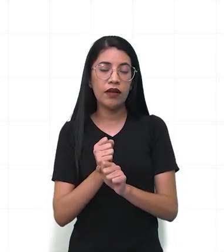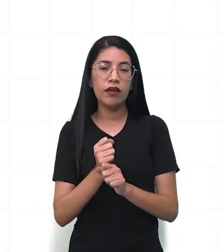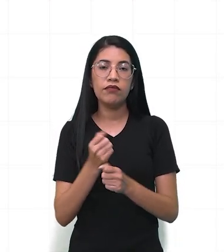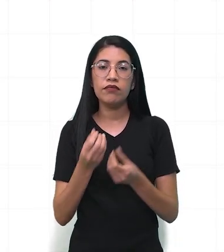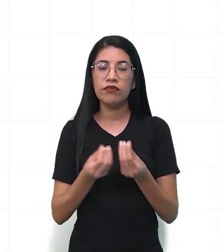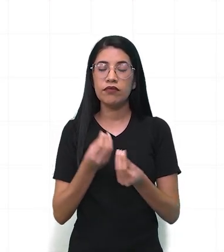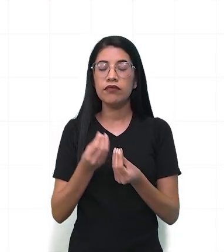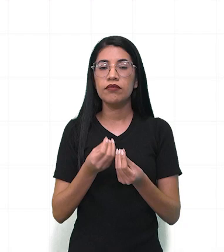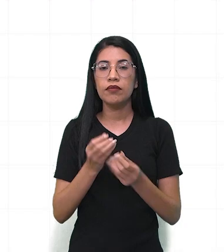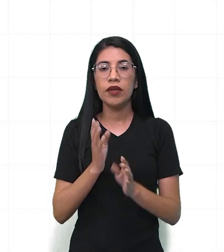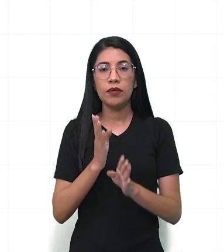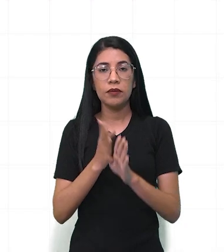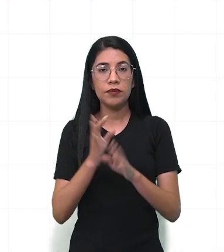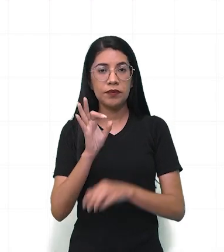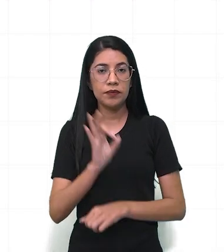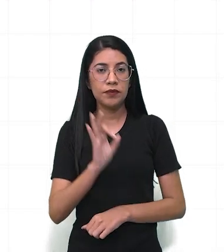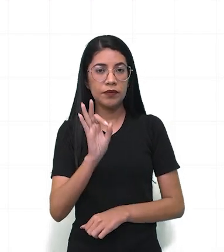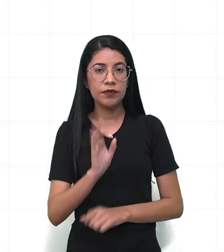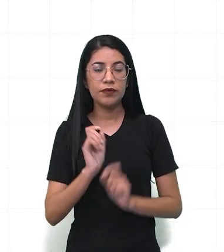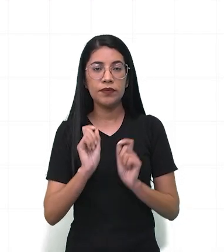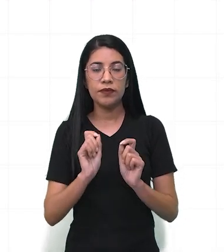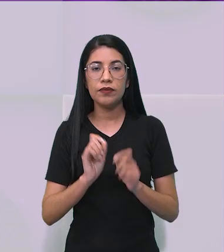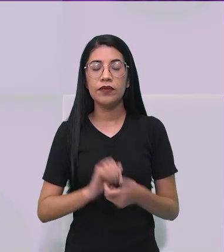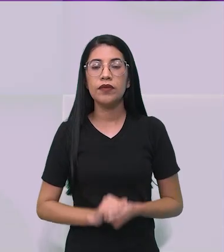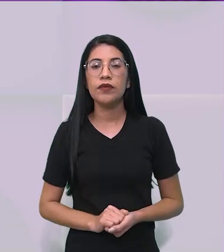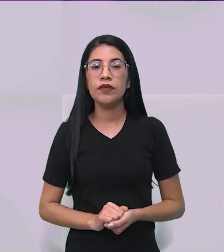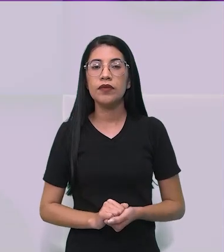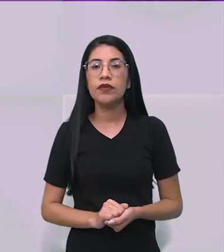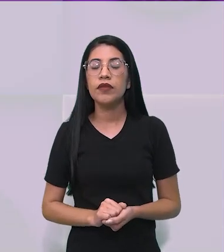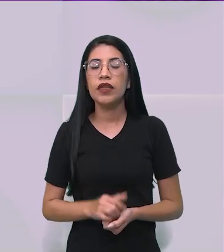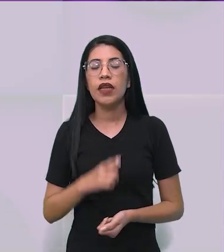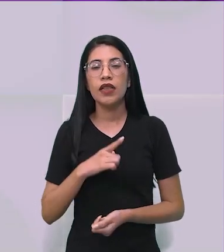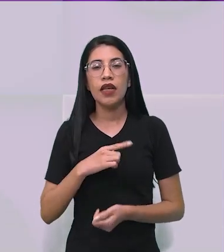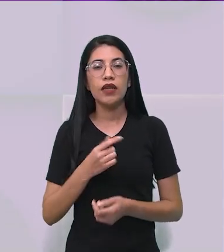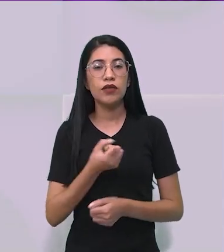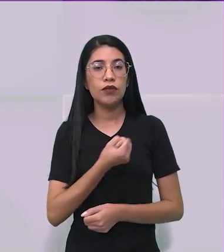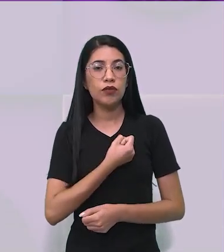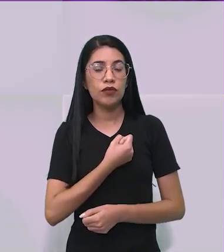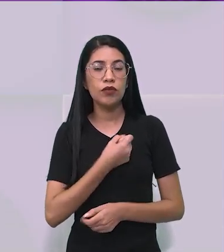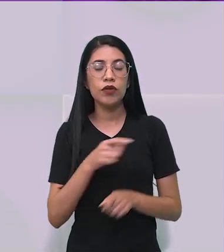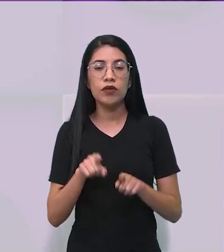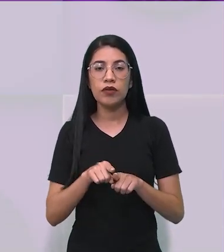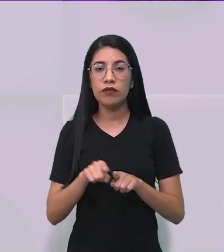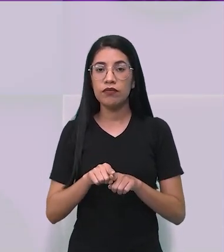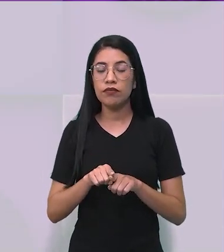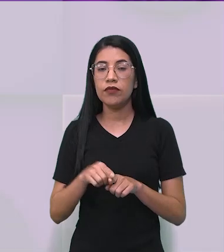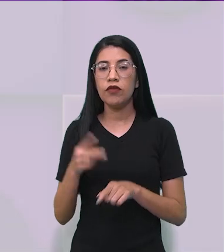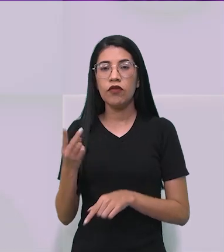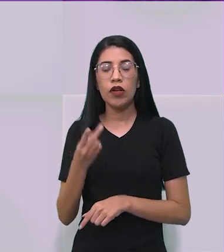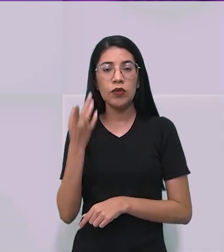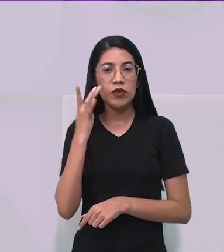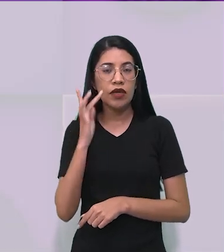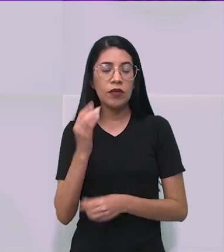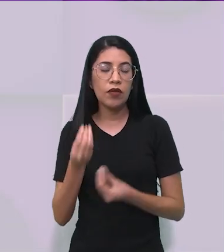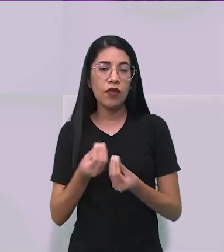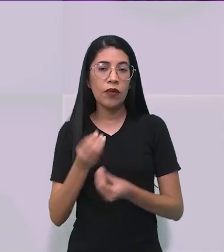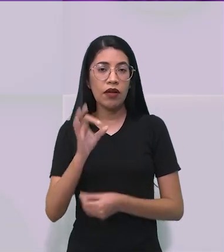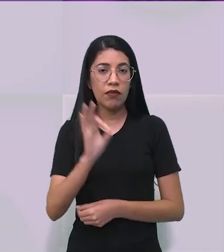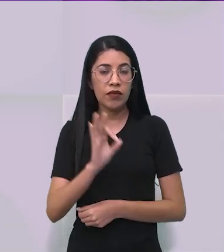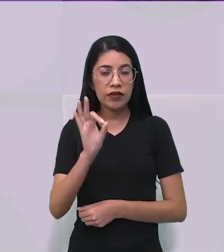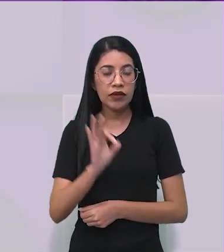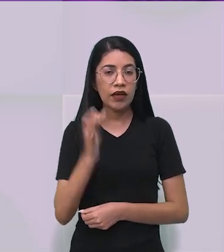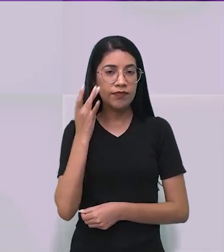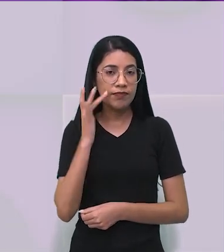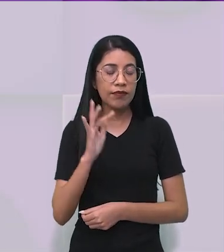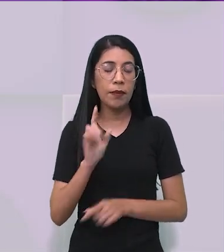você tem ali os números, tá? Os números, os valores, tá? E você não quer saber quanto é o porcento, você quer saber quanto que